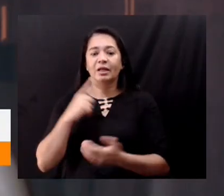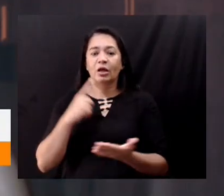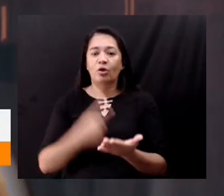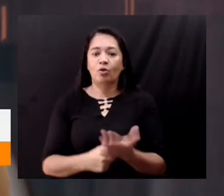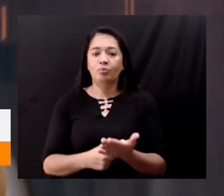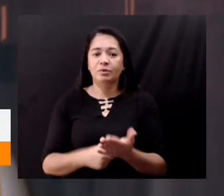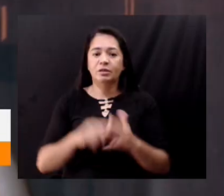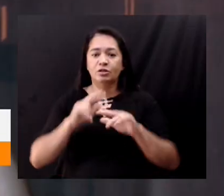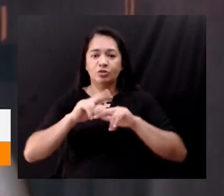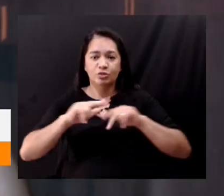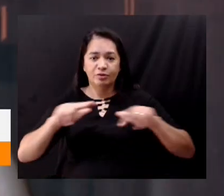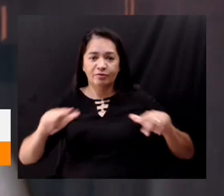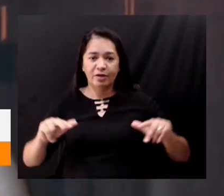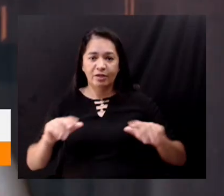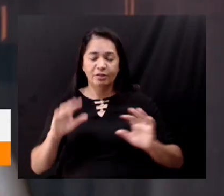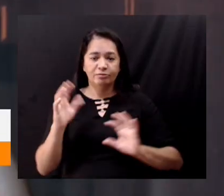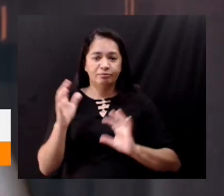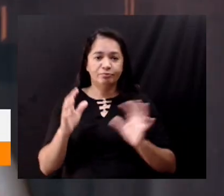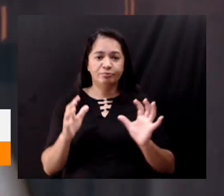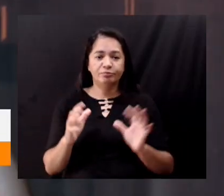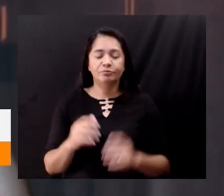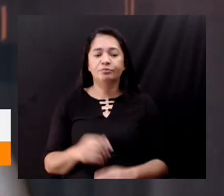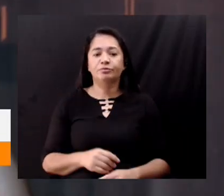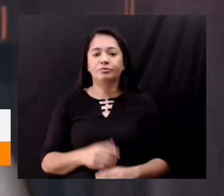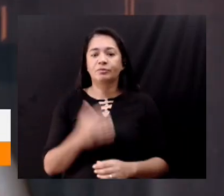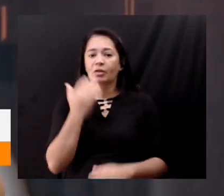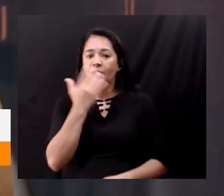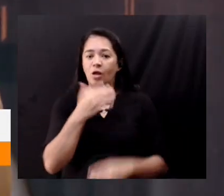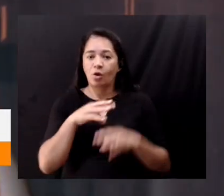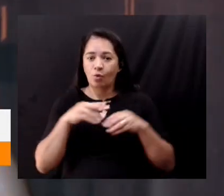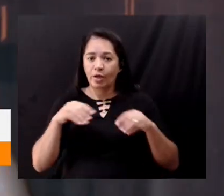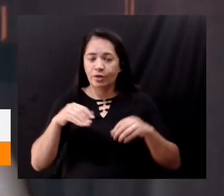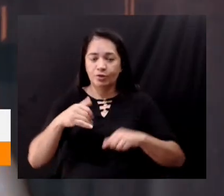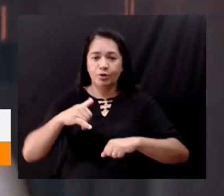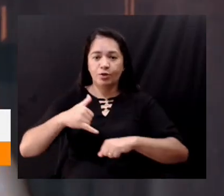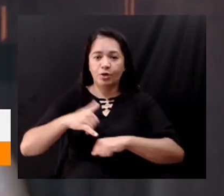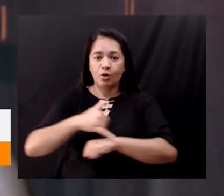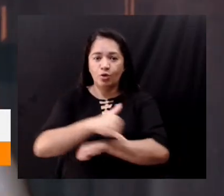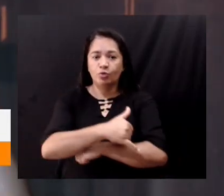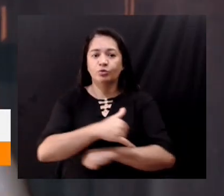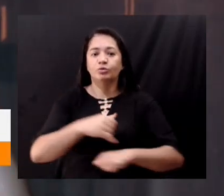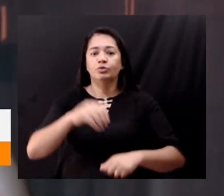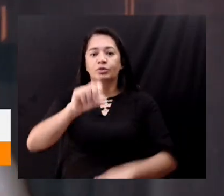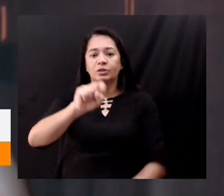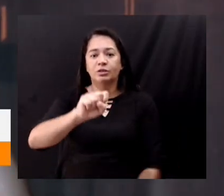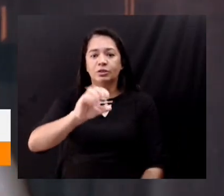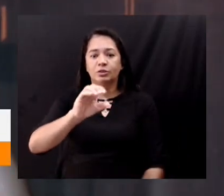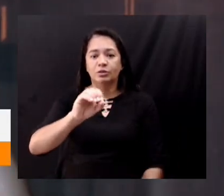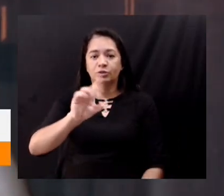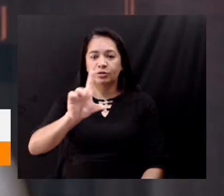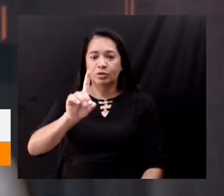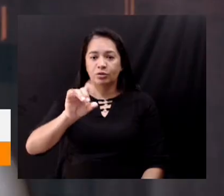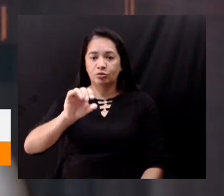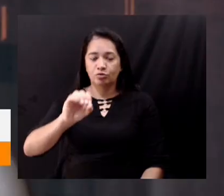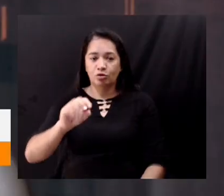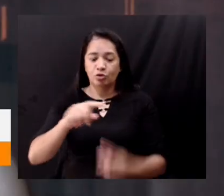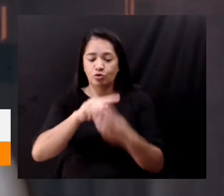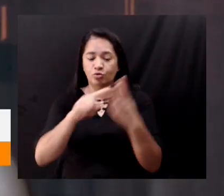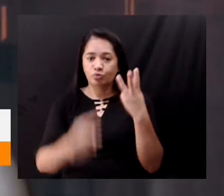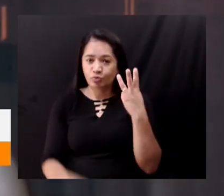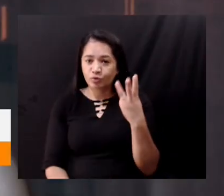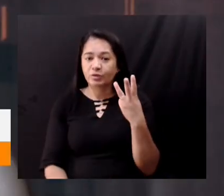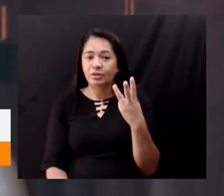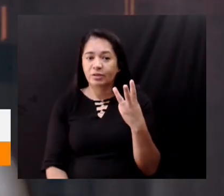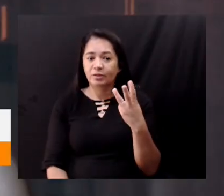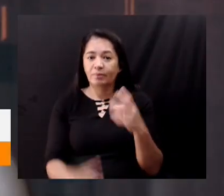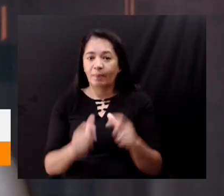fatores, né, que uhum. seria, no caso, o açúcar, a gordura e o sódio, que são os 3 ingredientes que somados aumentam a palatabilidade